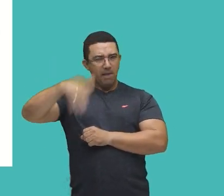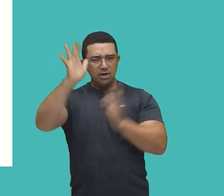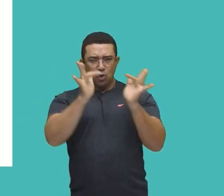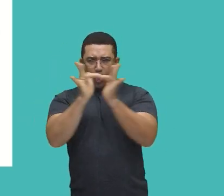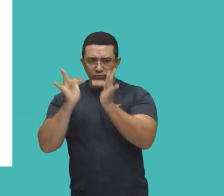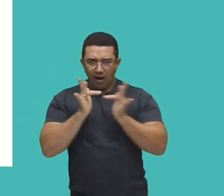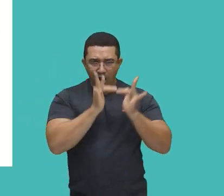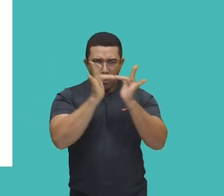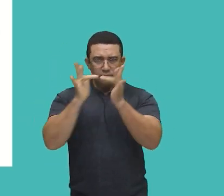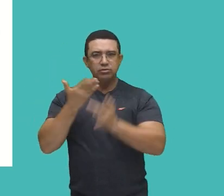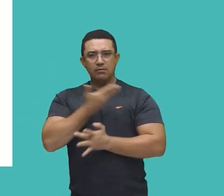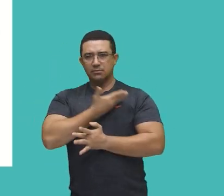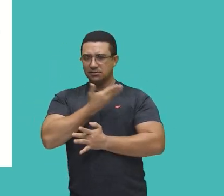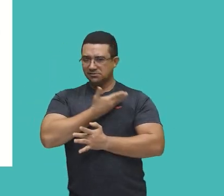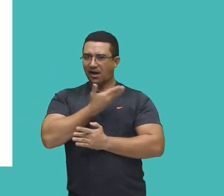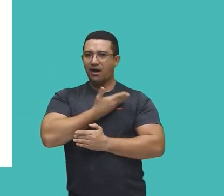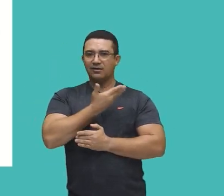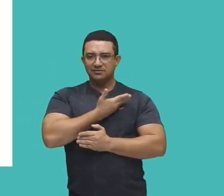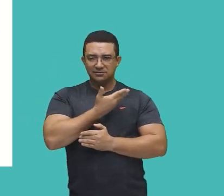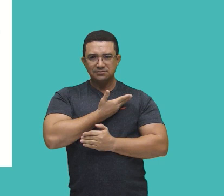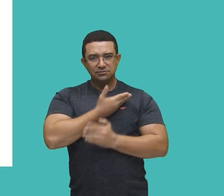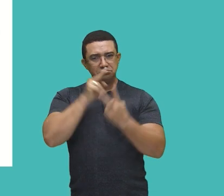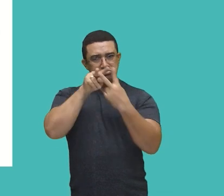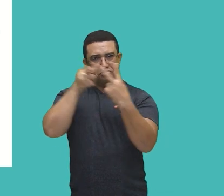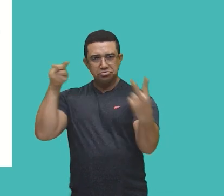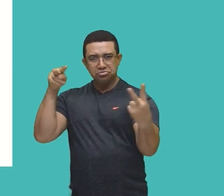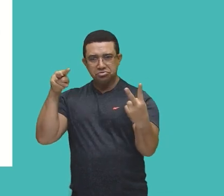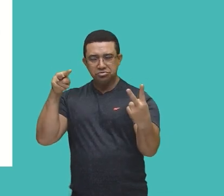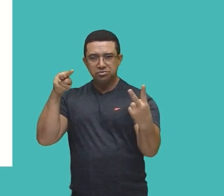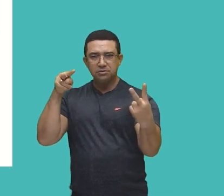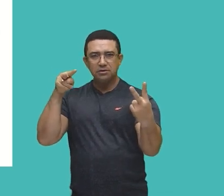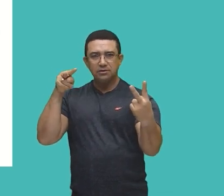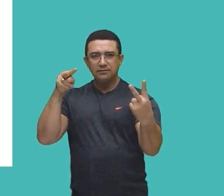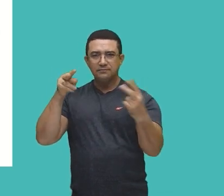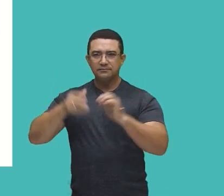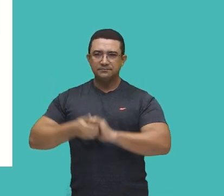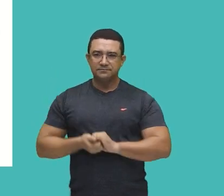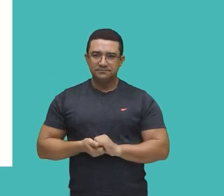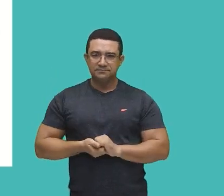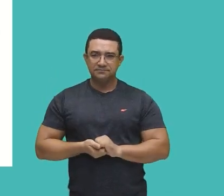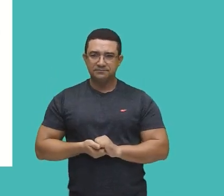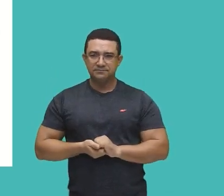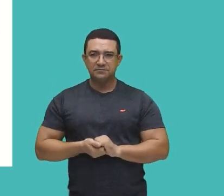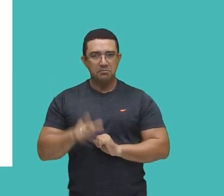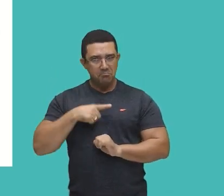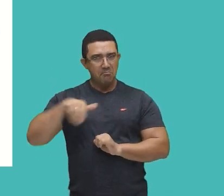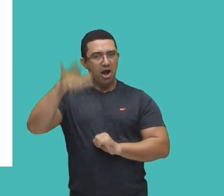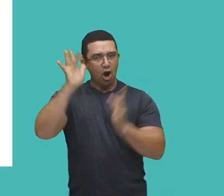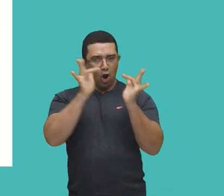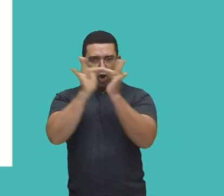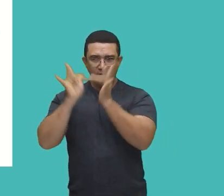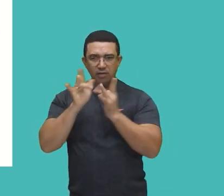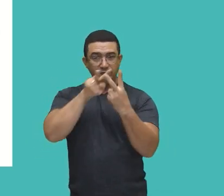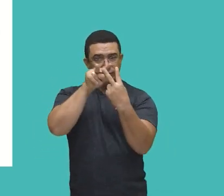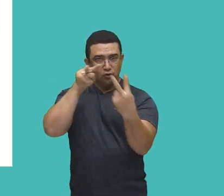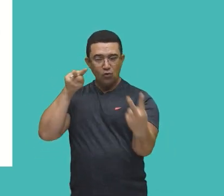mantém, perdão, mais contato pessoalmente do que, mais contato virtualmente do